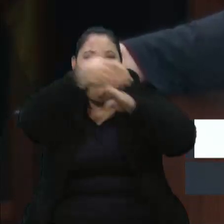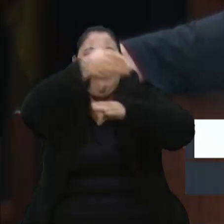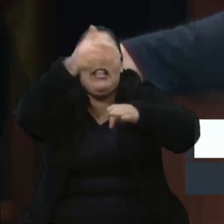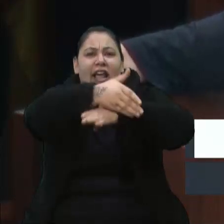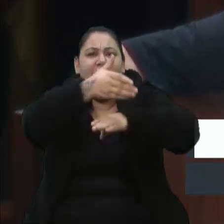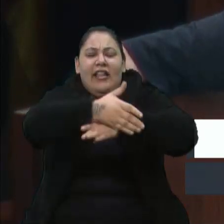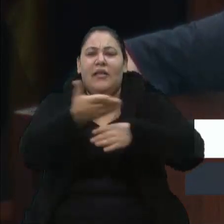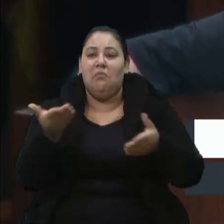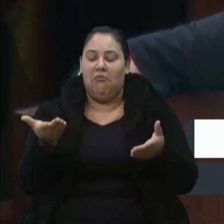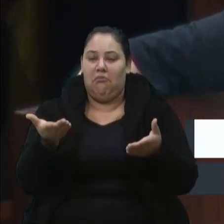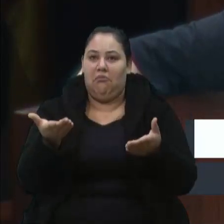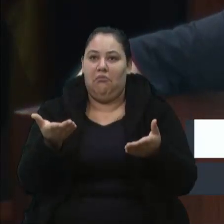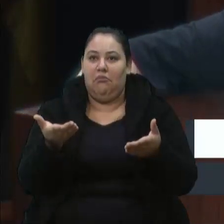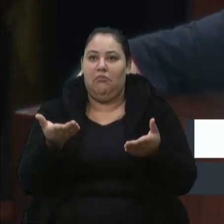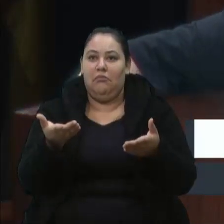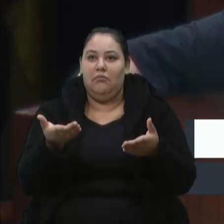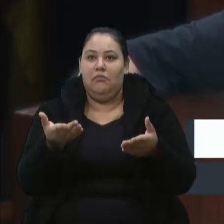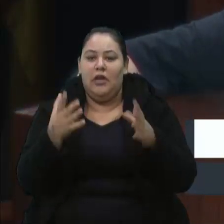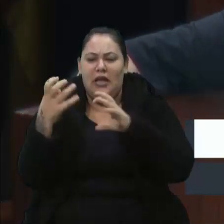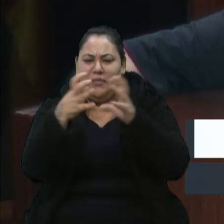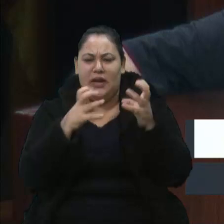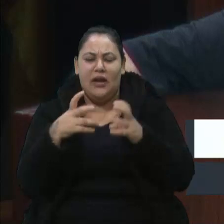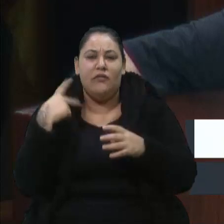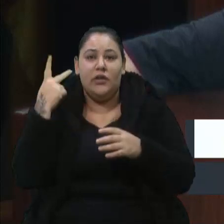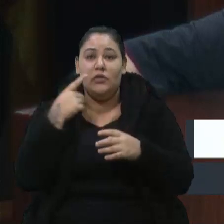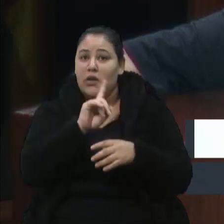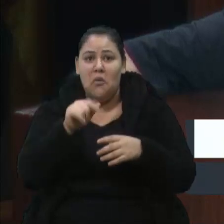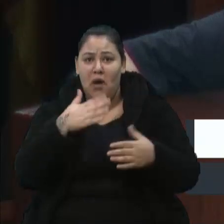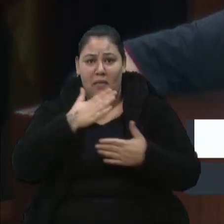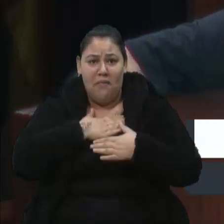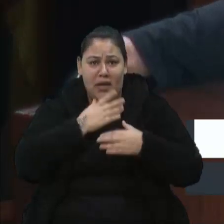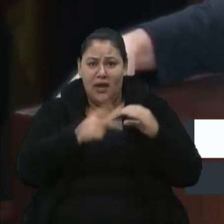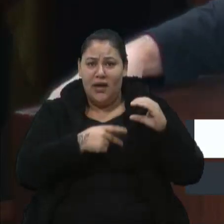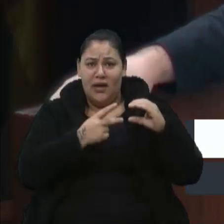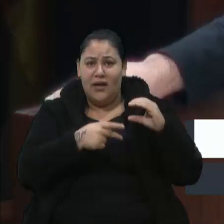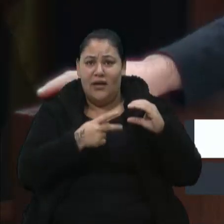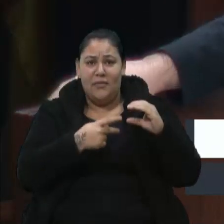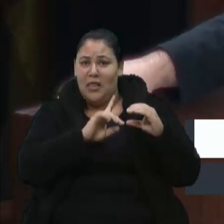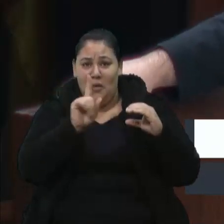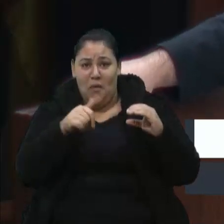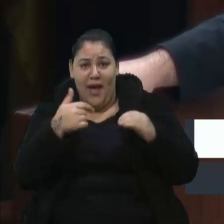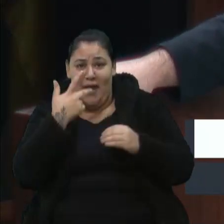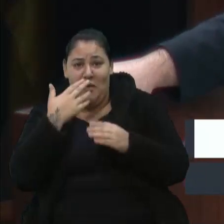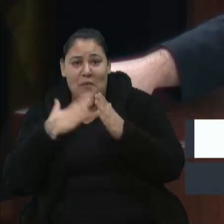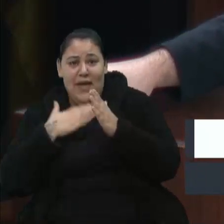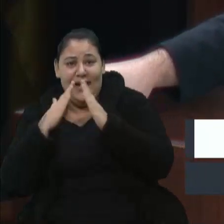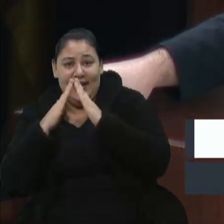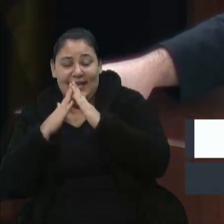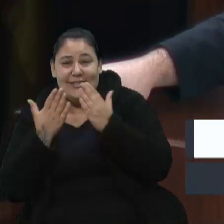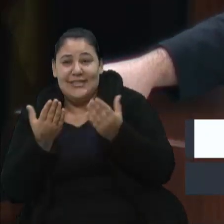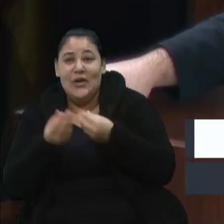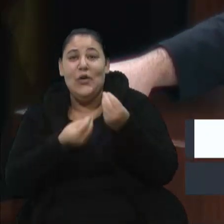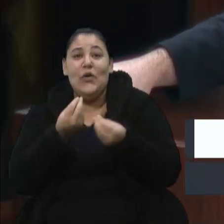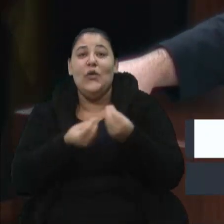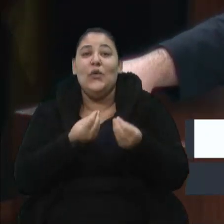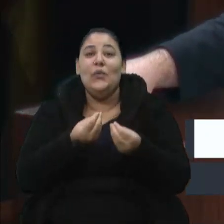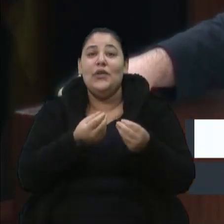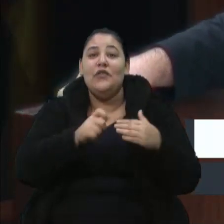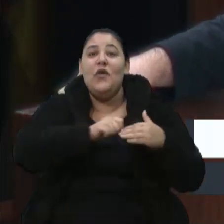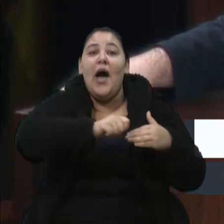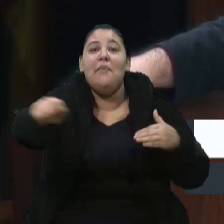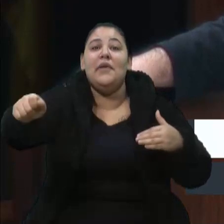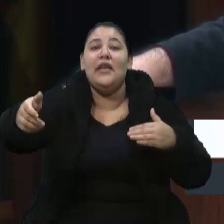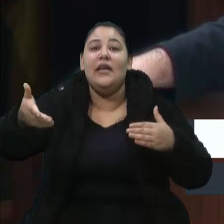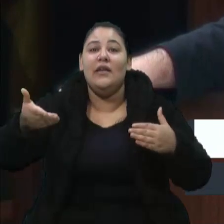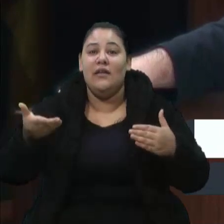botar o dedo na nossa cara. Não é a nossa casa. Como é que eu vou lá sem pedir autorização e vou estar abrindo porta das pessoas? Se